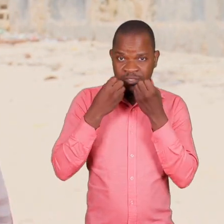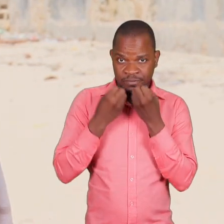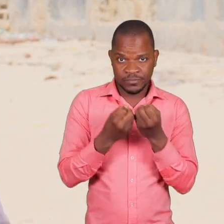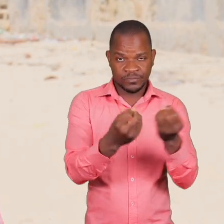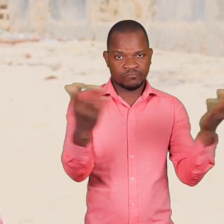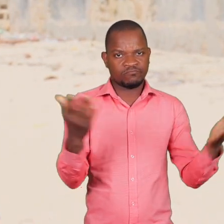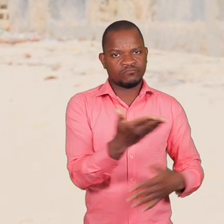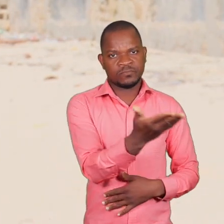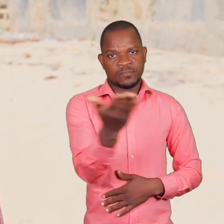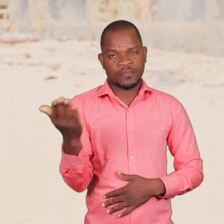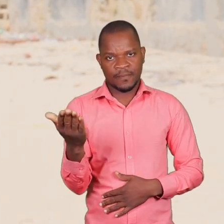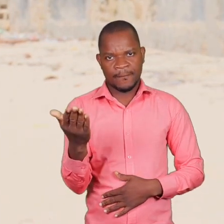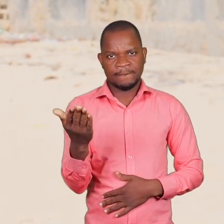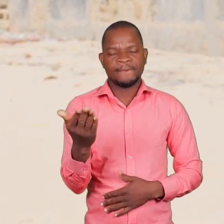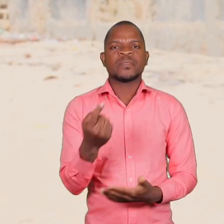de